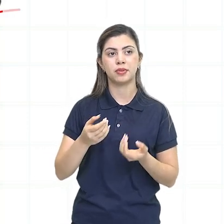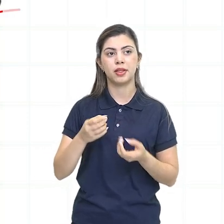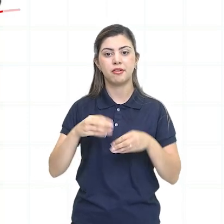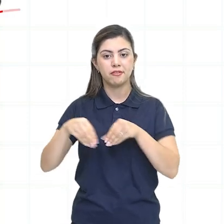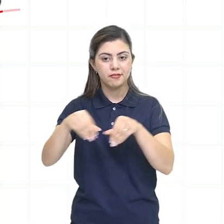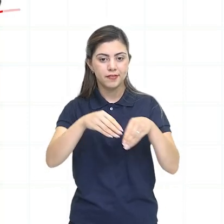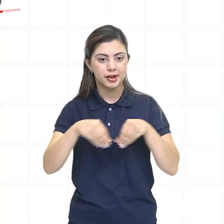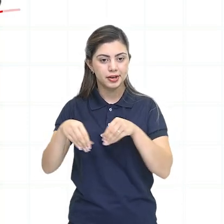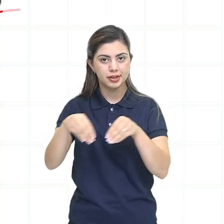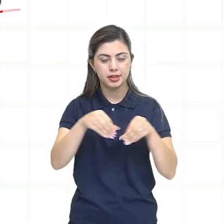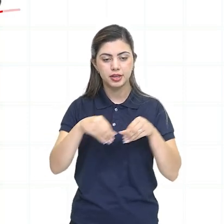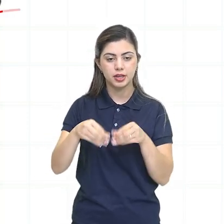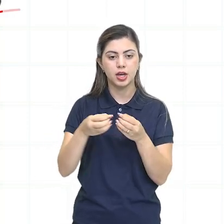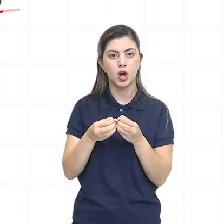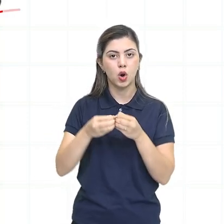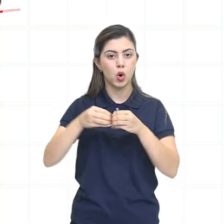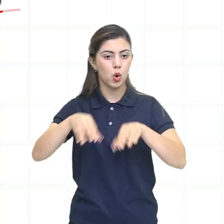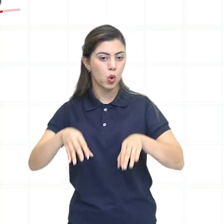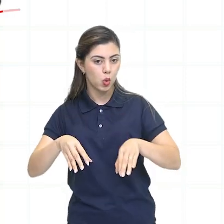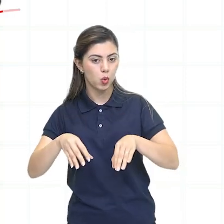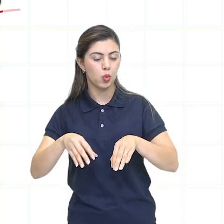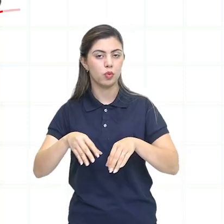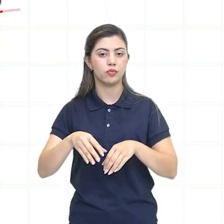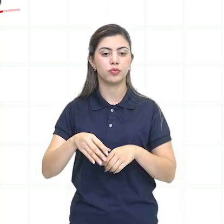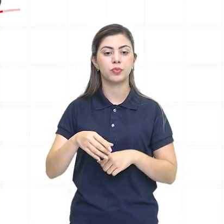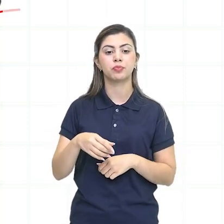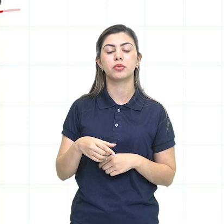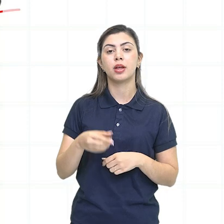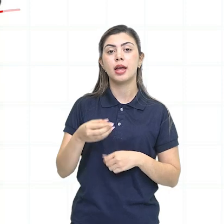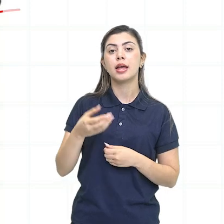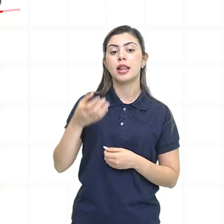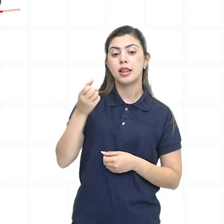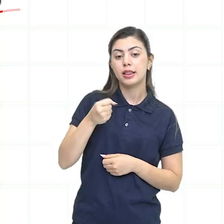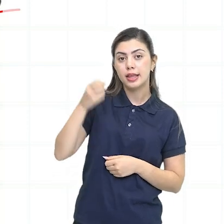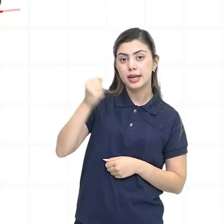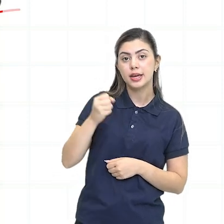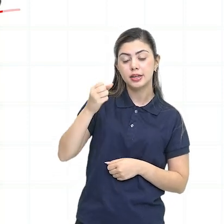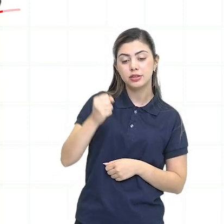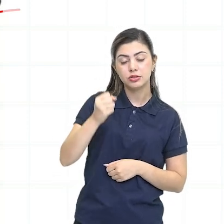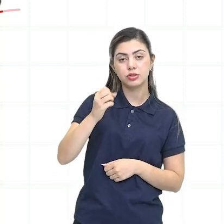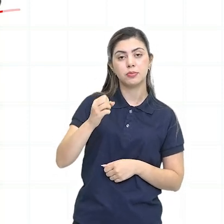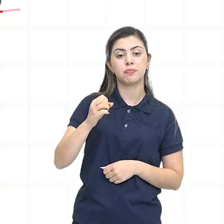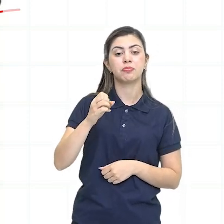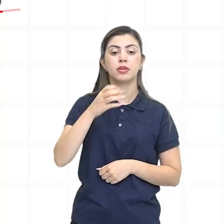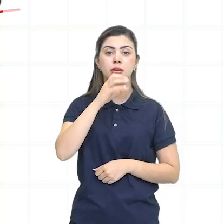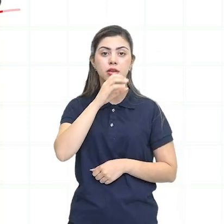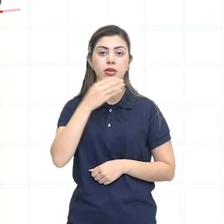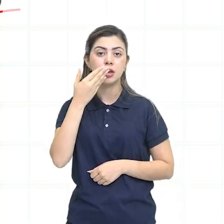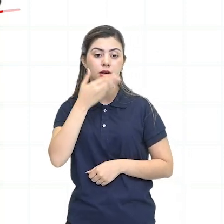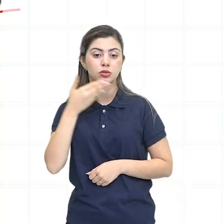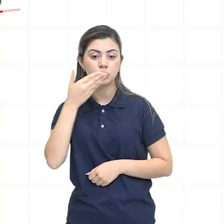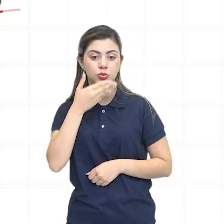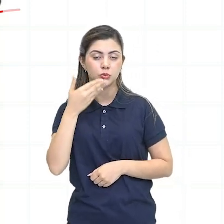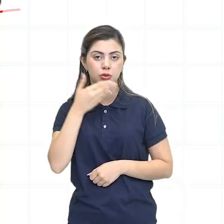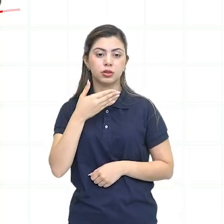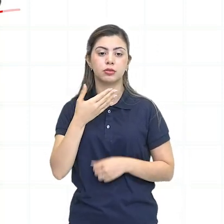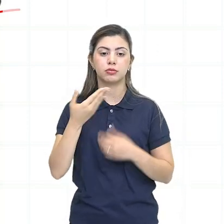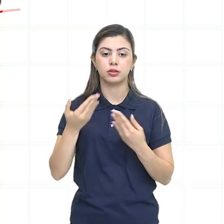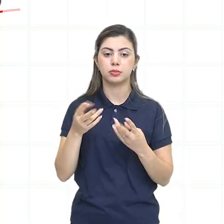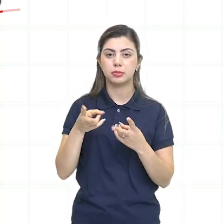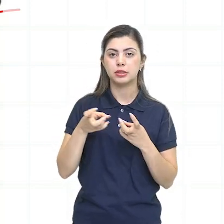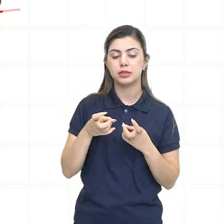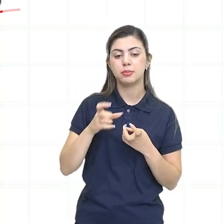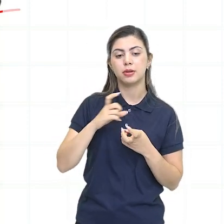farinha, ovos, e leite e açúcar. Esse último substitui uma vírgula,